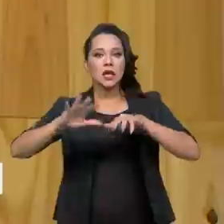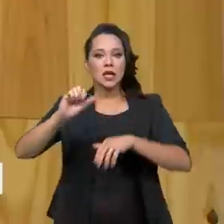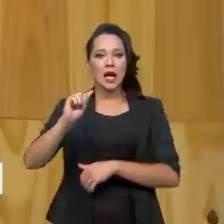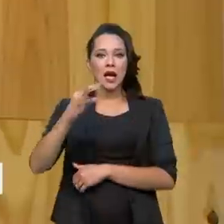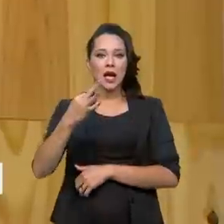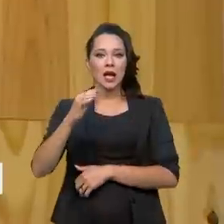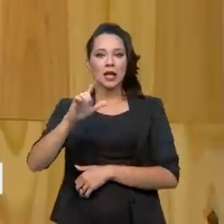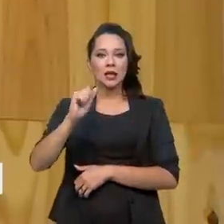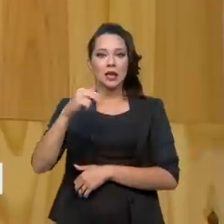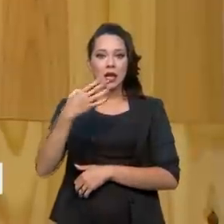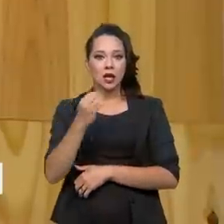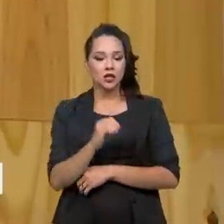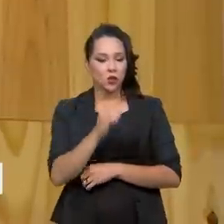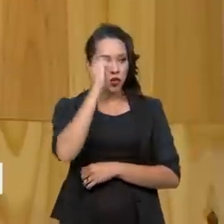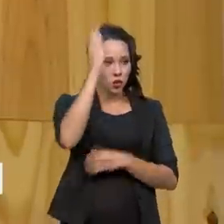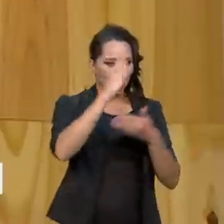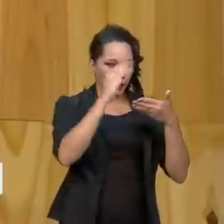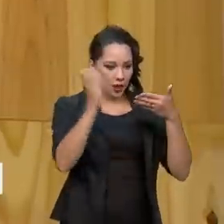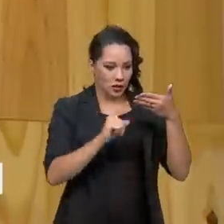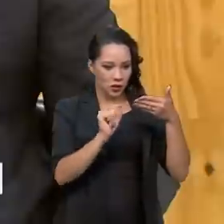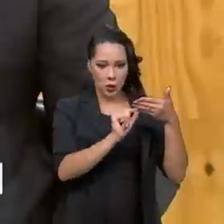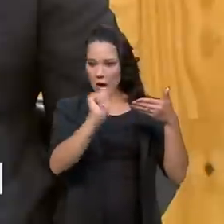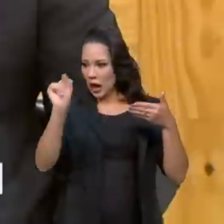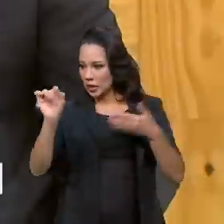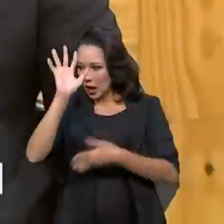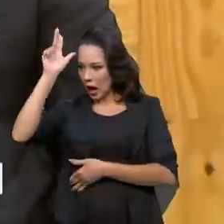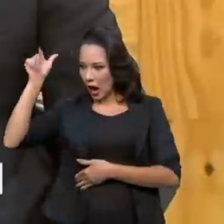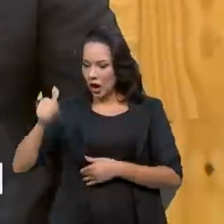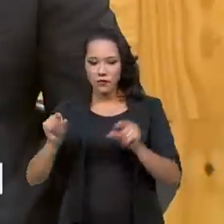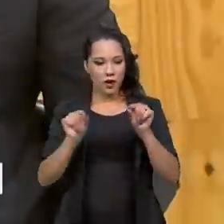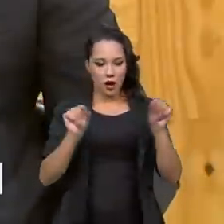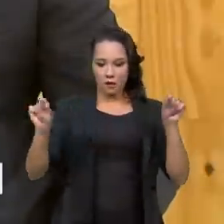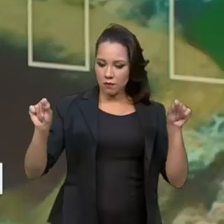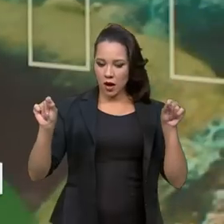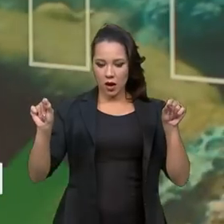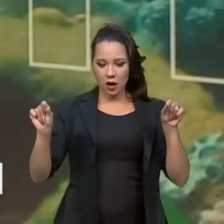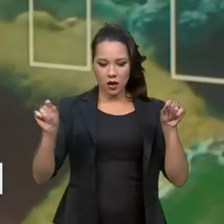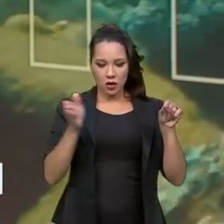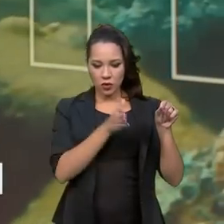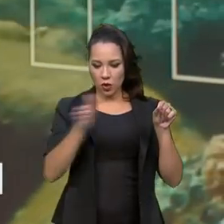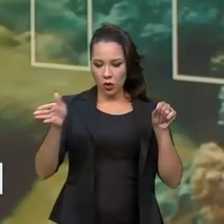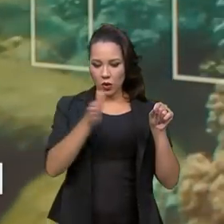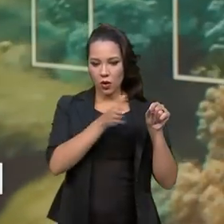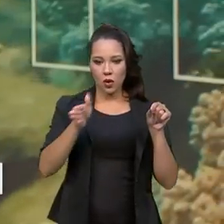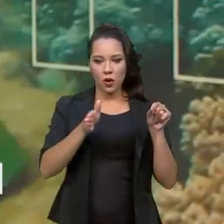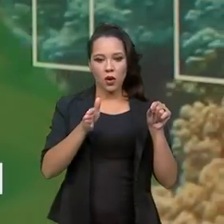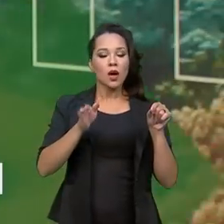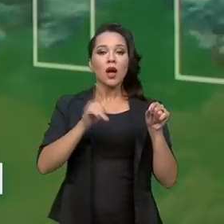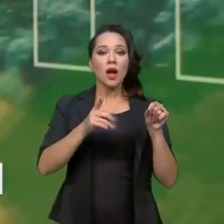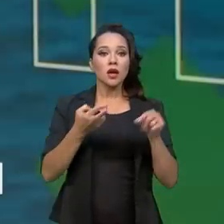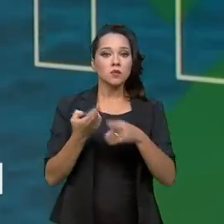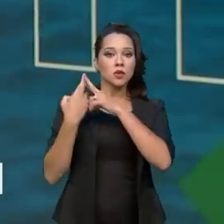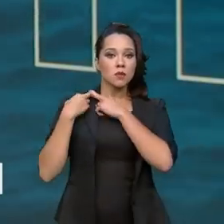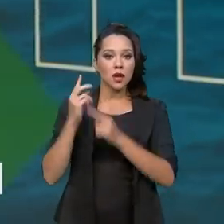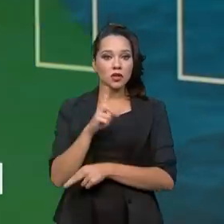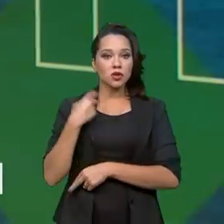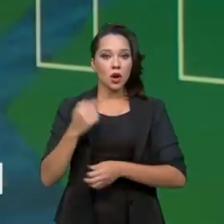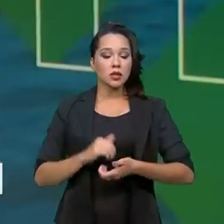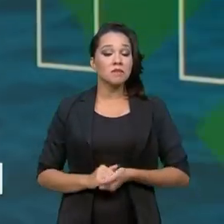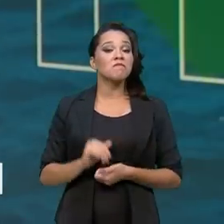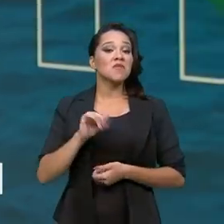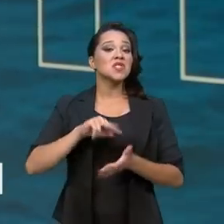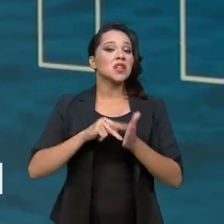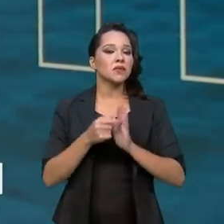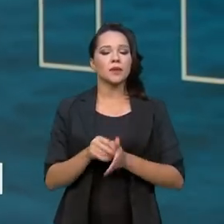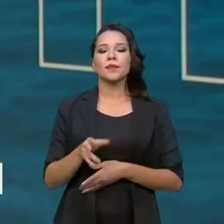distância do Brasil até o continente africano, 2/3 dessa região é de nossa responsabilidade. Significa o quê?